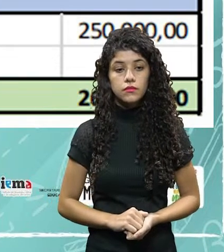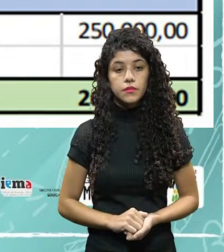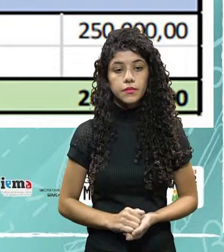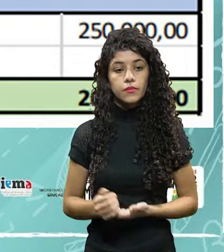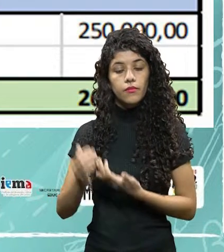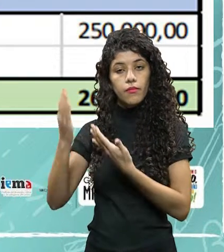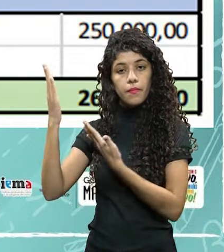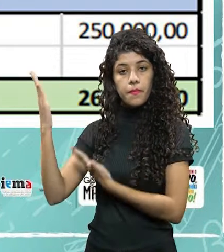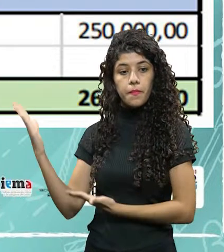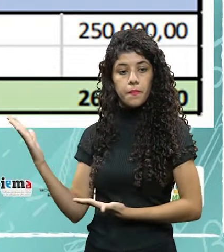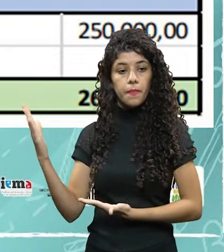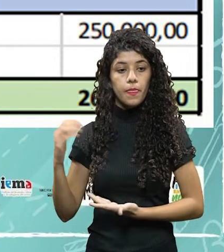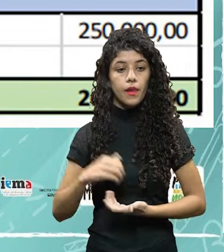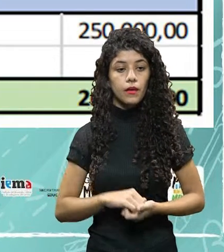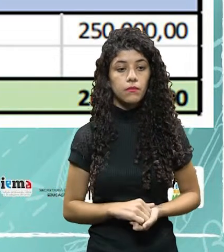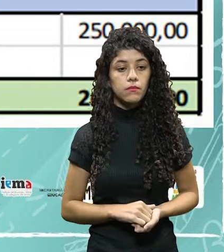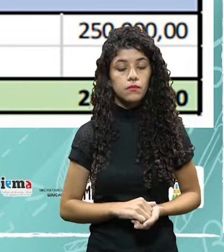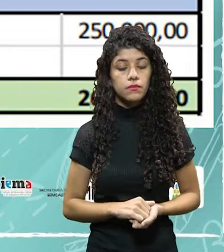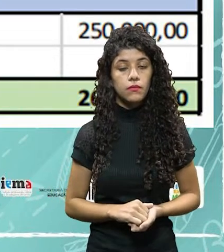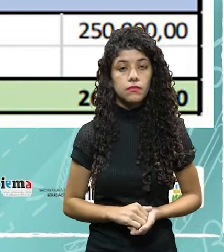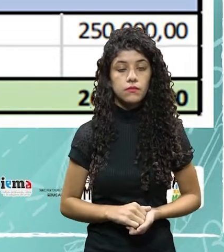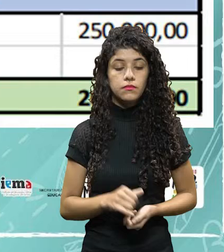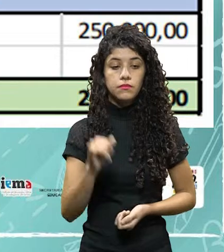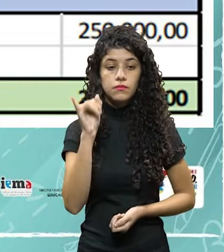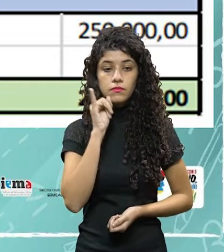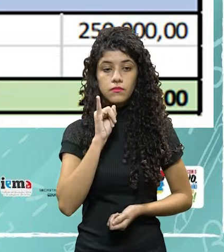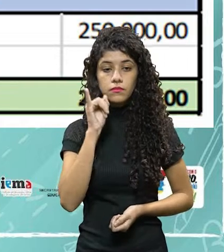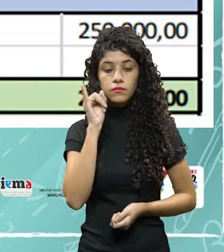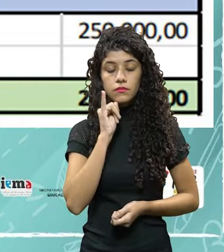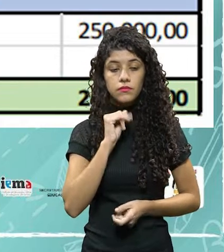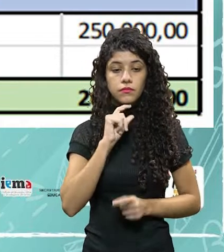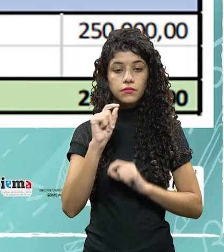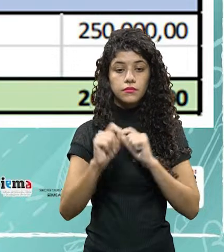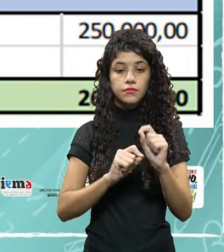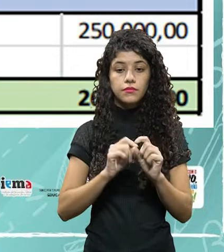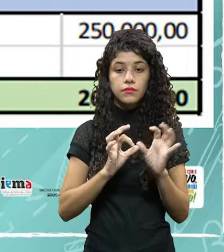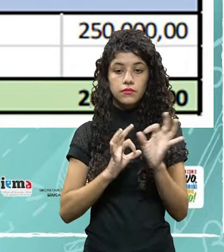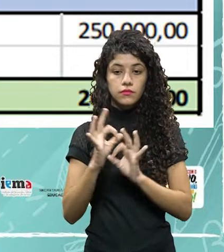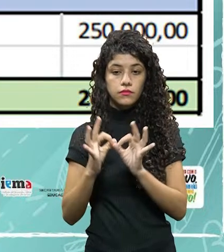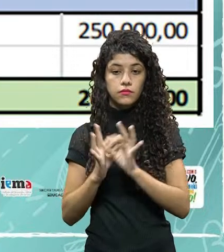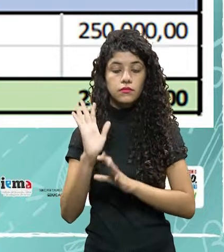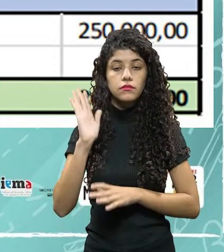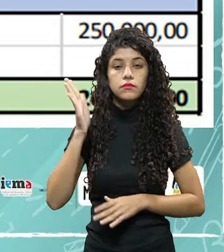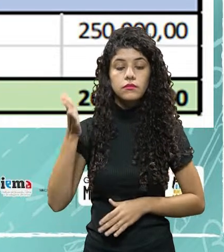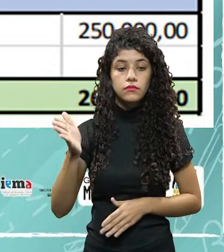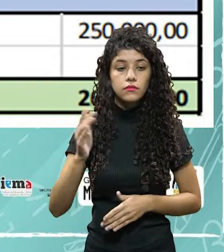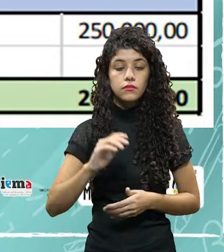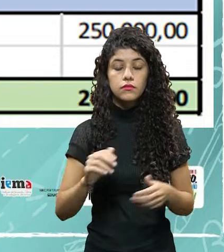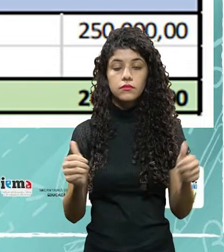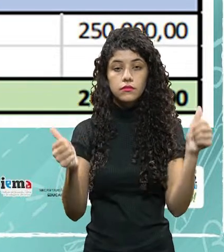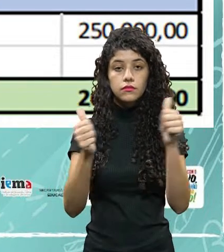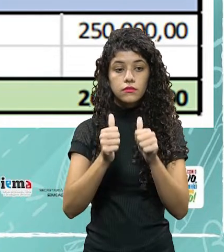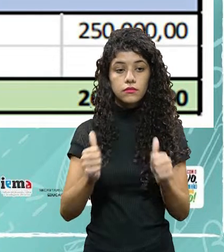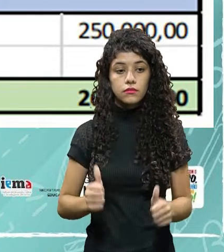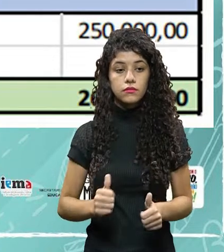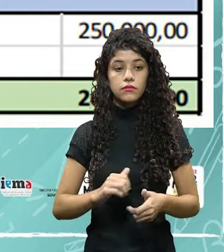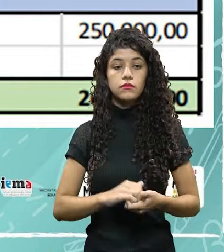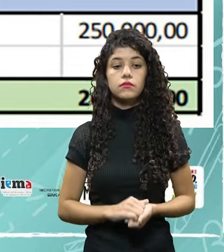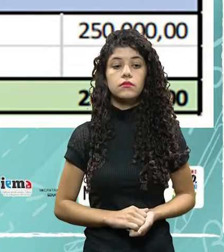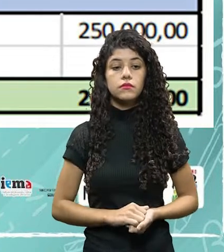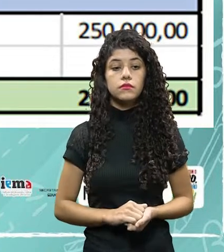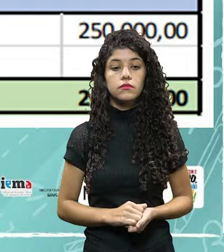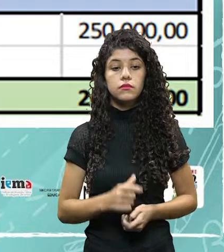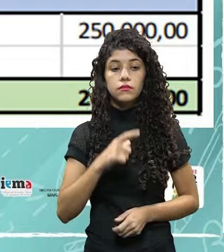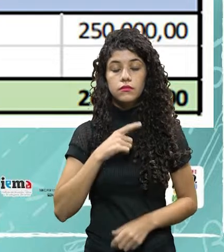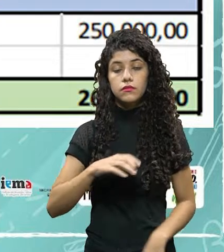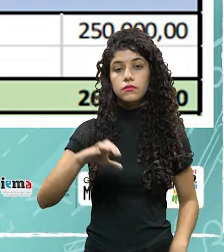Aqui já temos o exemplo do balanço patrimonial preenchido com algumas contas. Então, vamos analisar esse exemplo. Temos